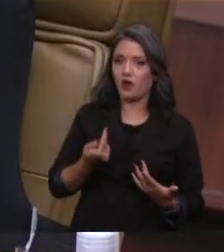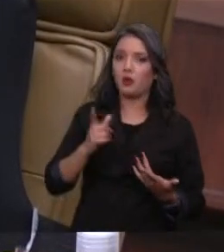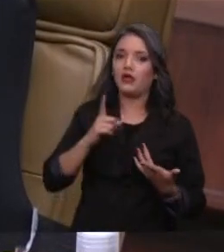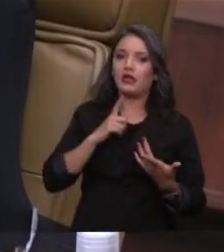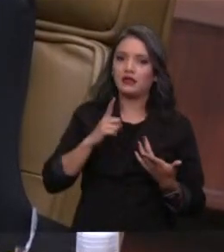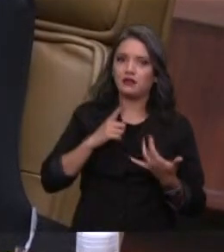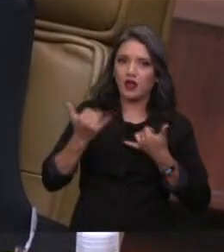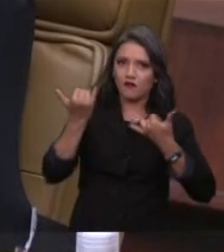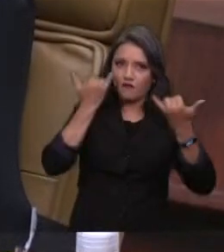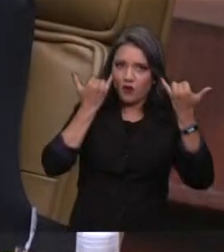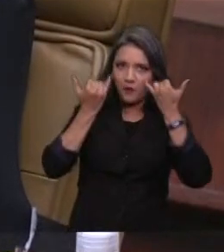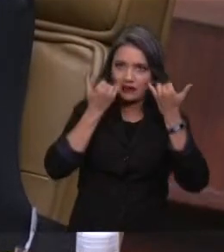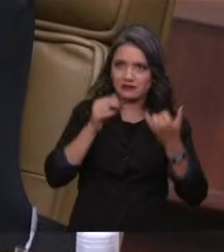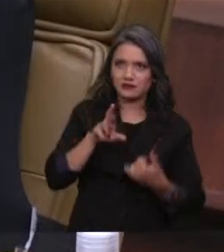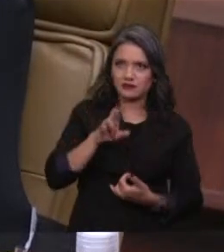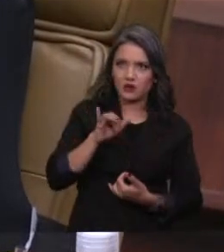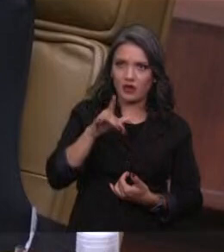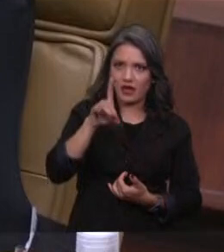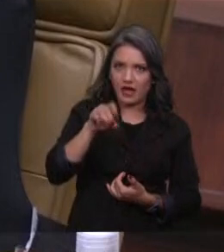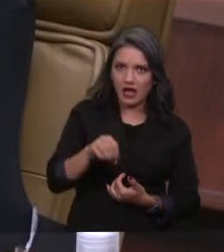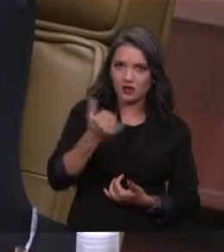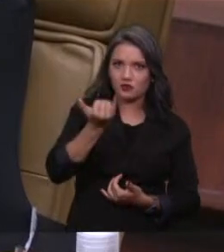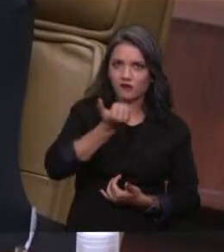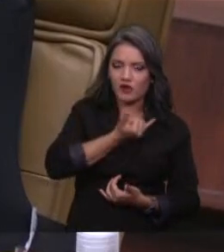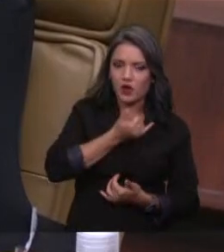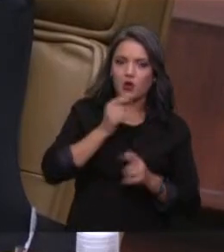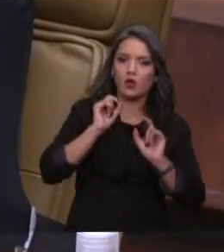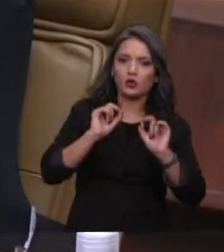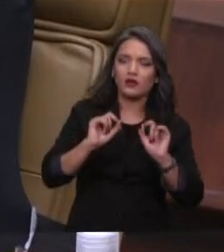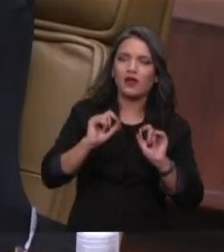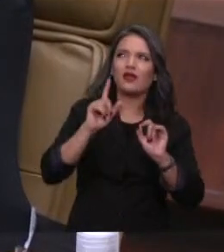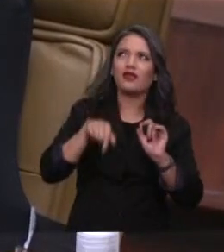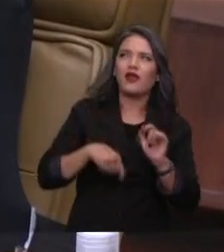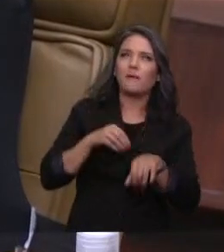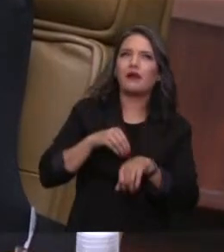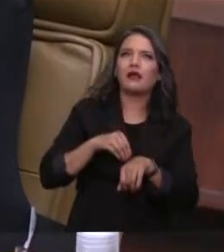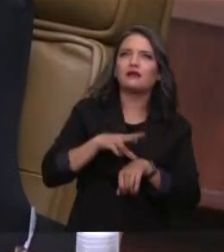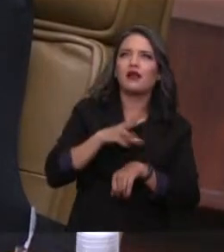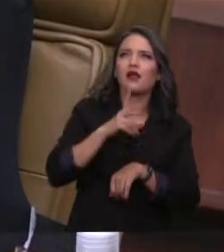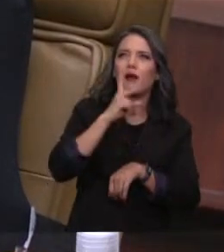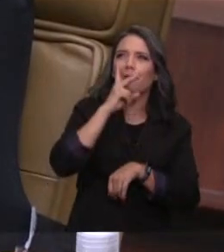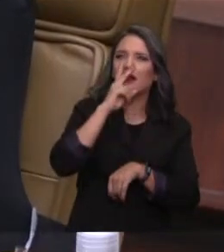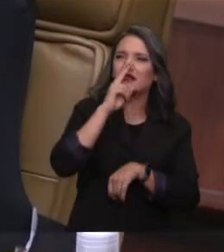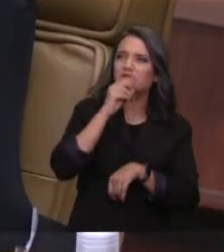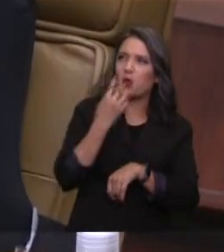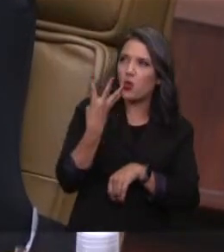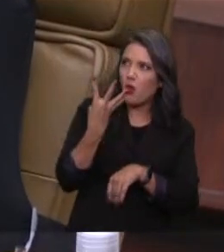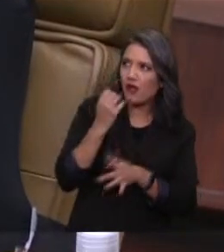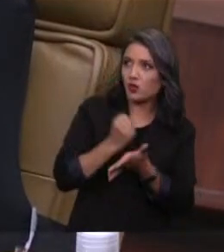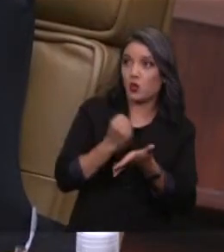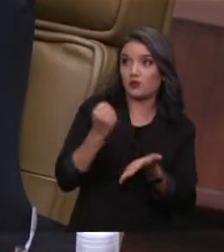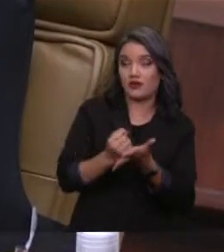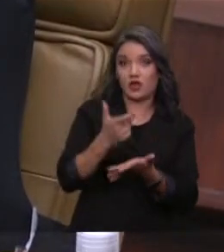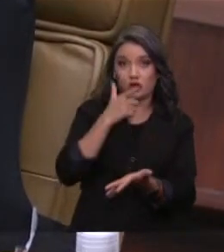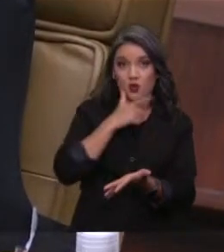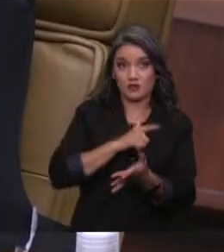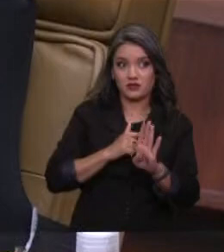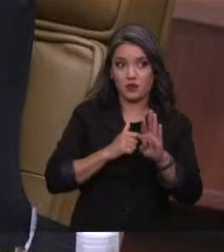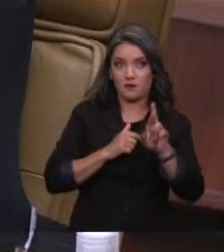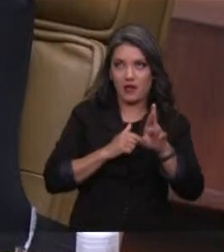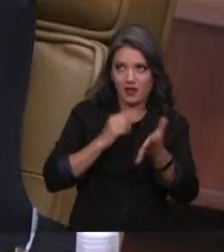dados que o Ricardo tinha me passado, que era para distribuir, se não me engano, são 4 contratos que a gente ganhou lá com a